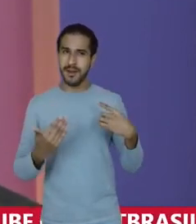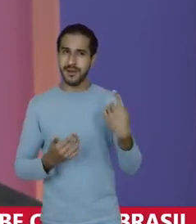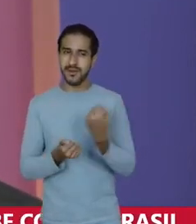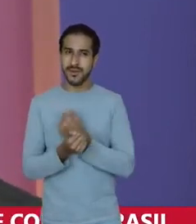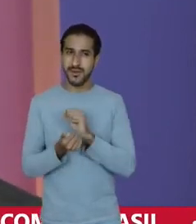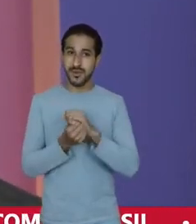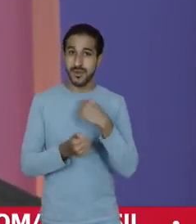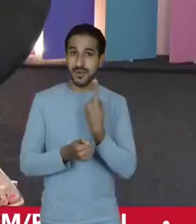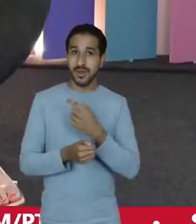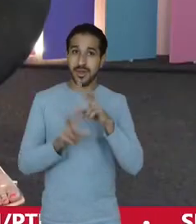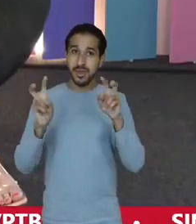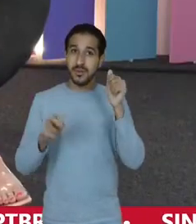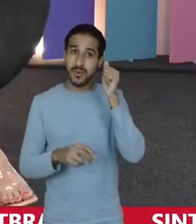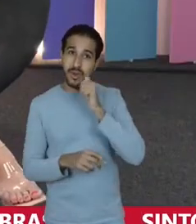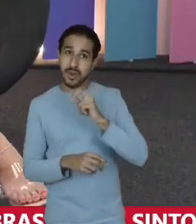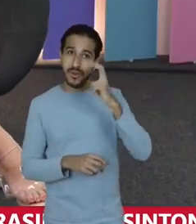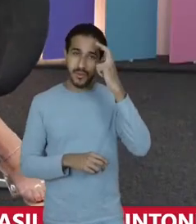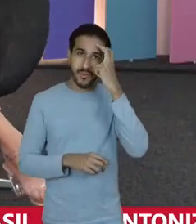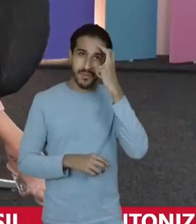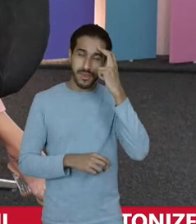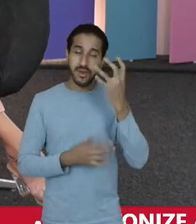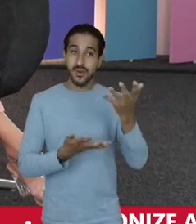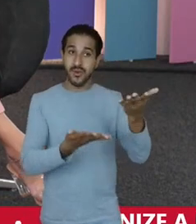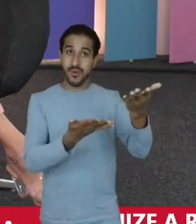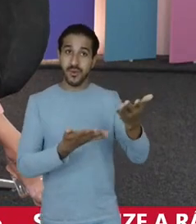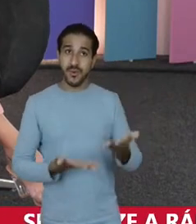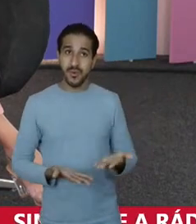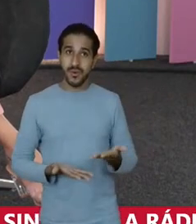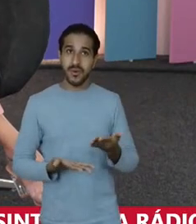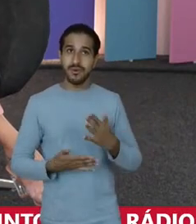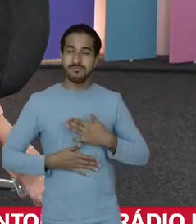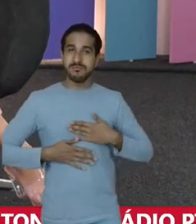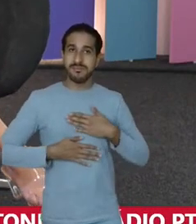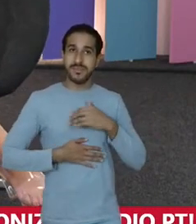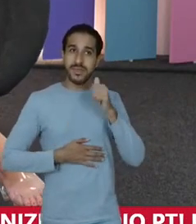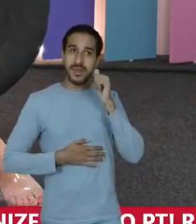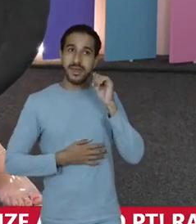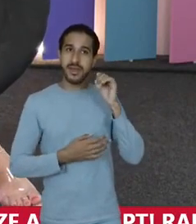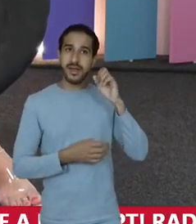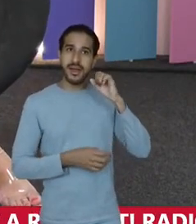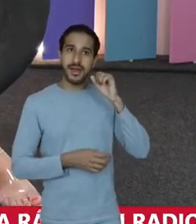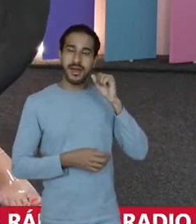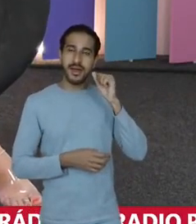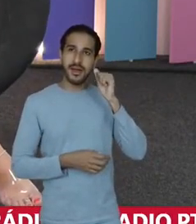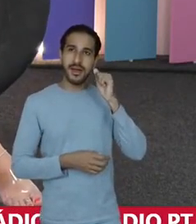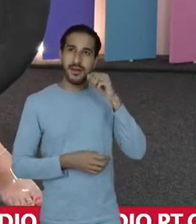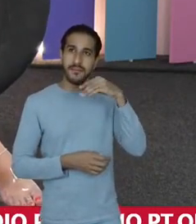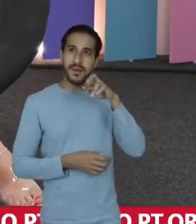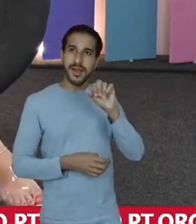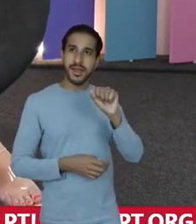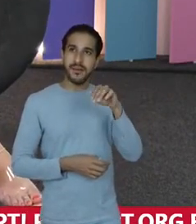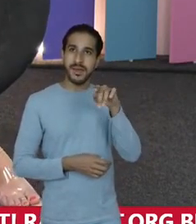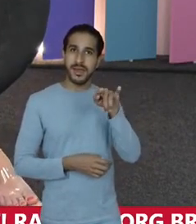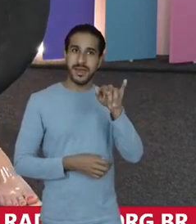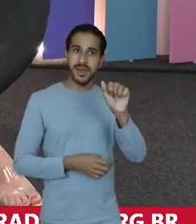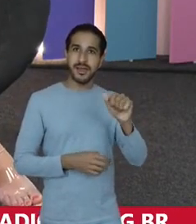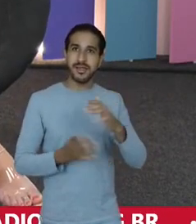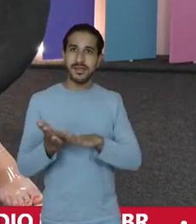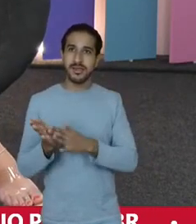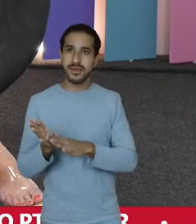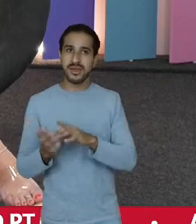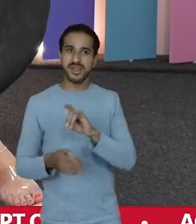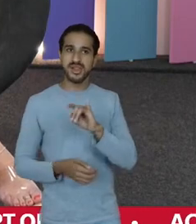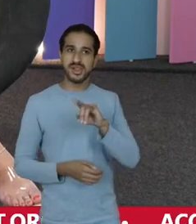conversa sobre mulheres e cultura, eu quero convidar com muita honra a atriz vereadora Maria Marighella e a sambista